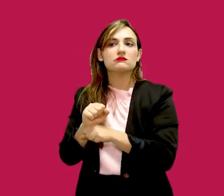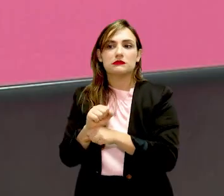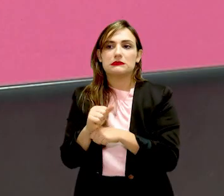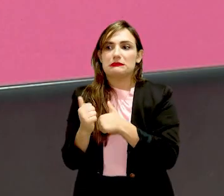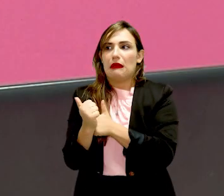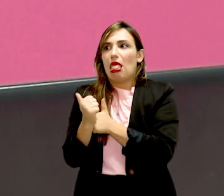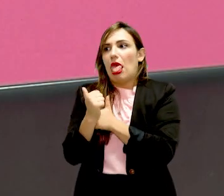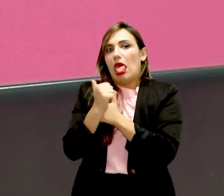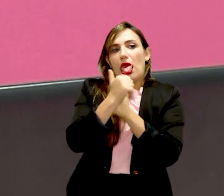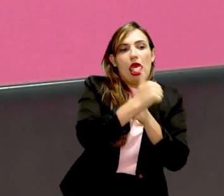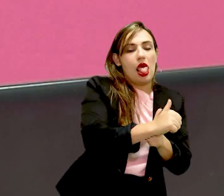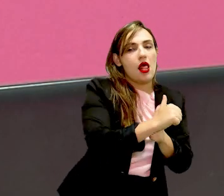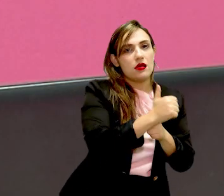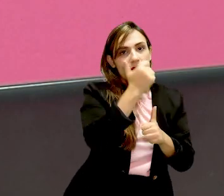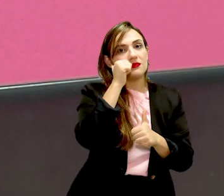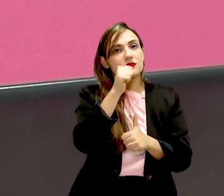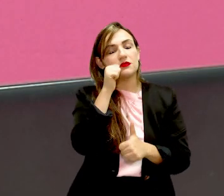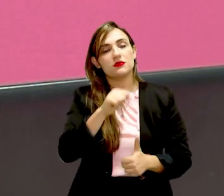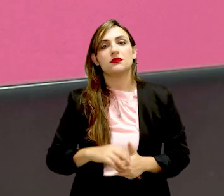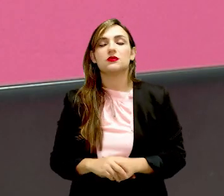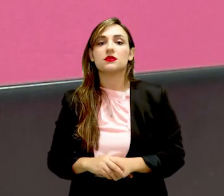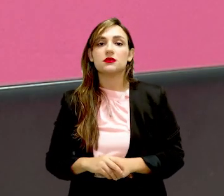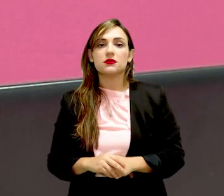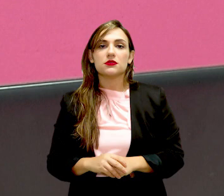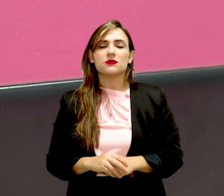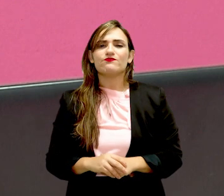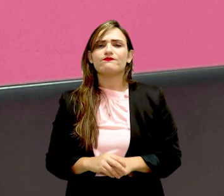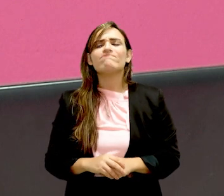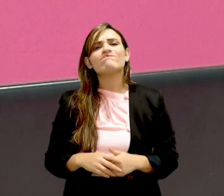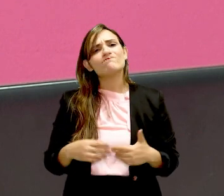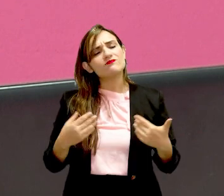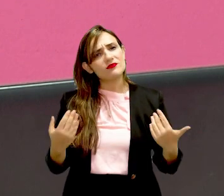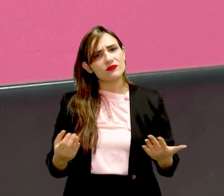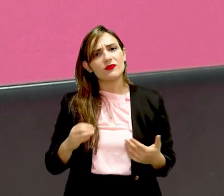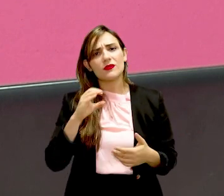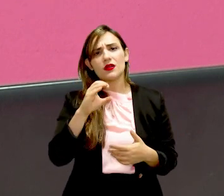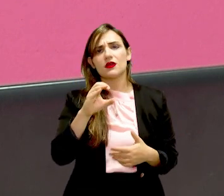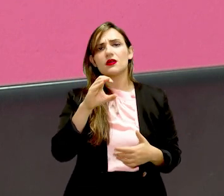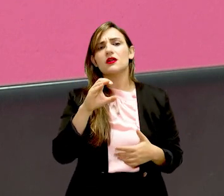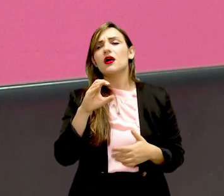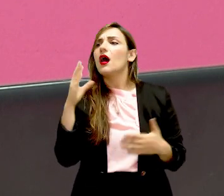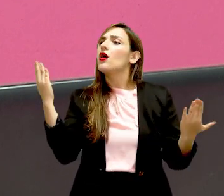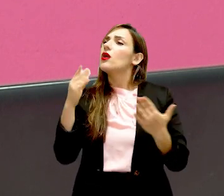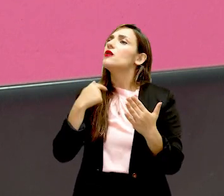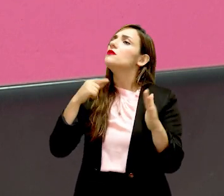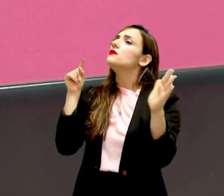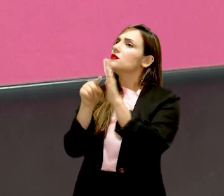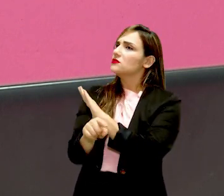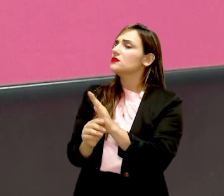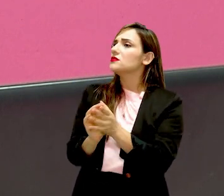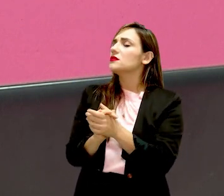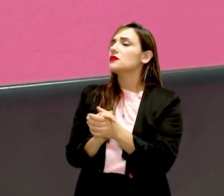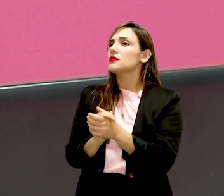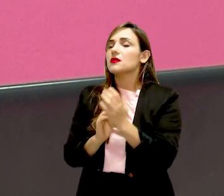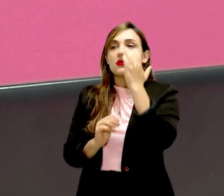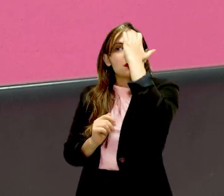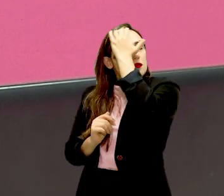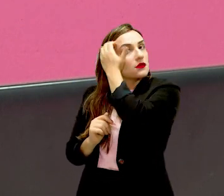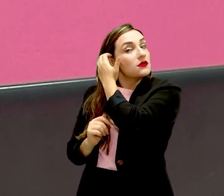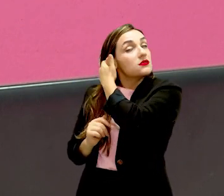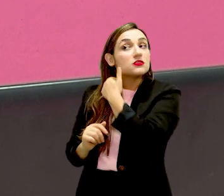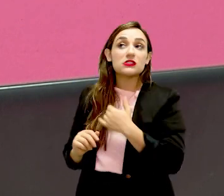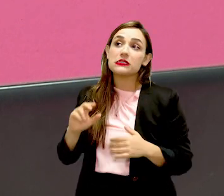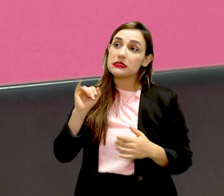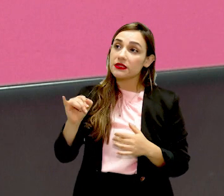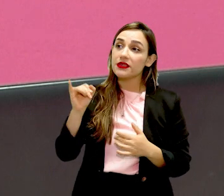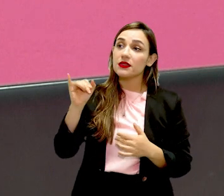vítima. E, doutora Clarice, é muito novo falar ainda de situações envolvendo, por exemplo, práticas como essas,